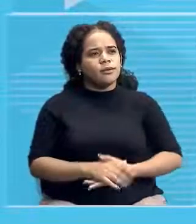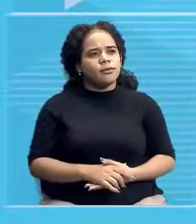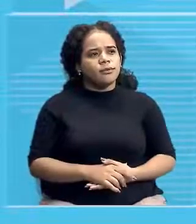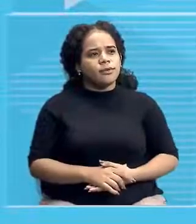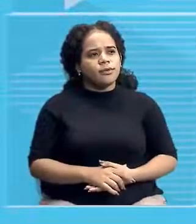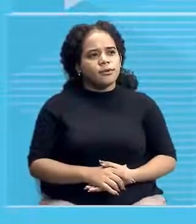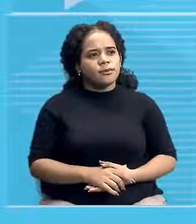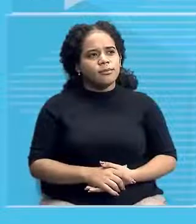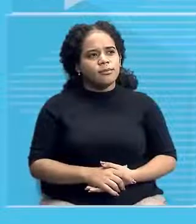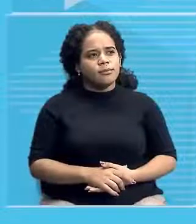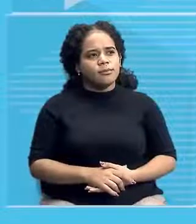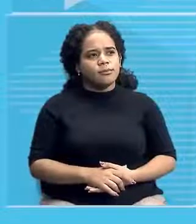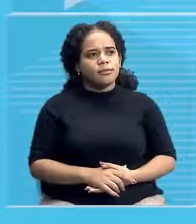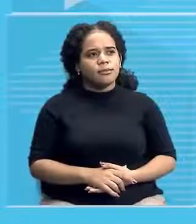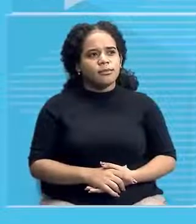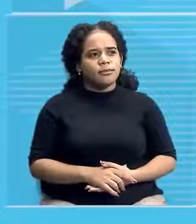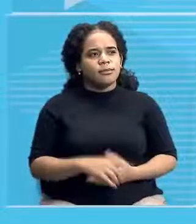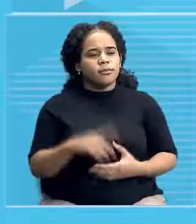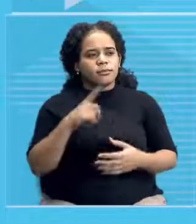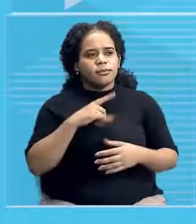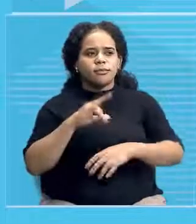Olha aqui, ó, banheiro inclusivo.